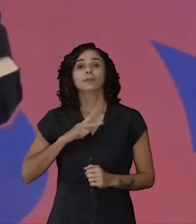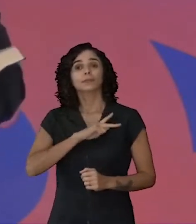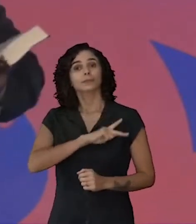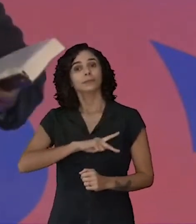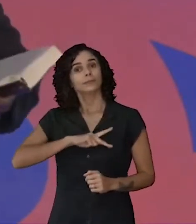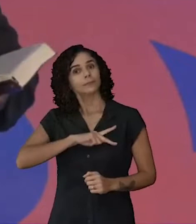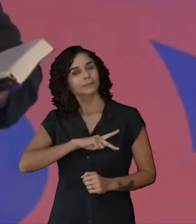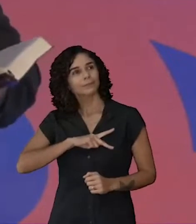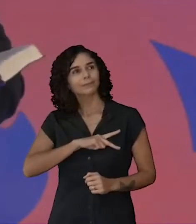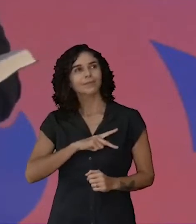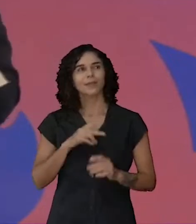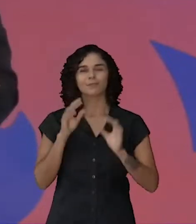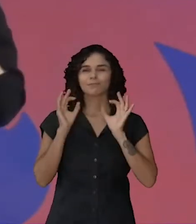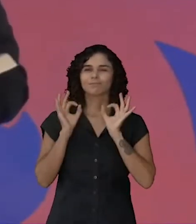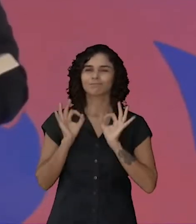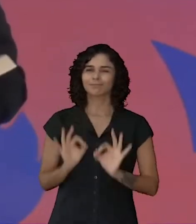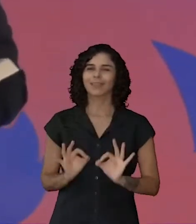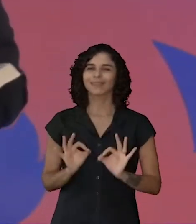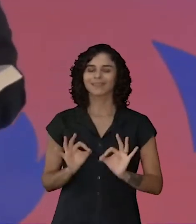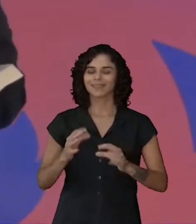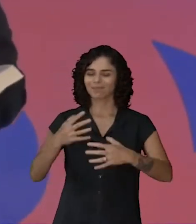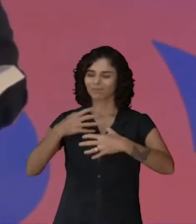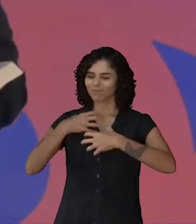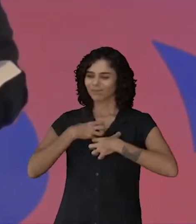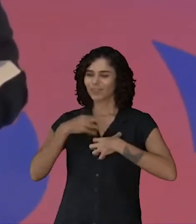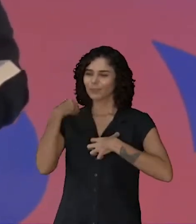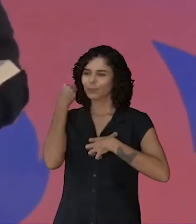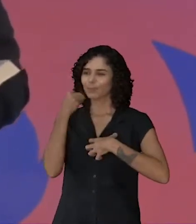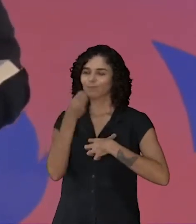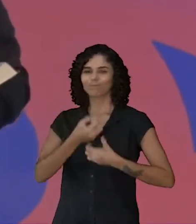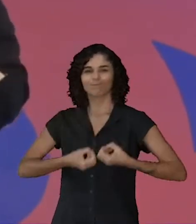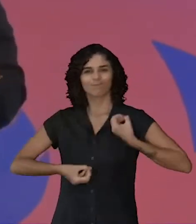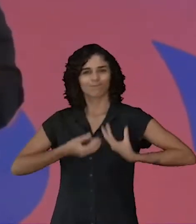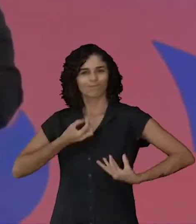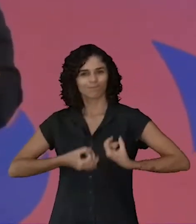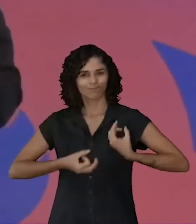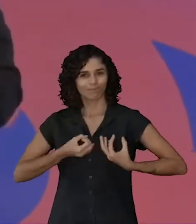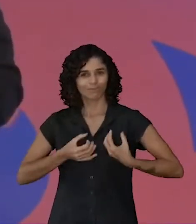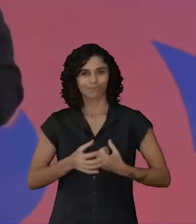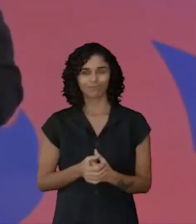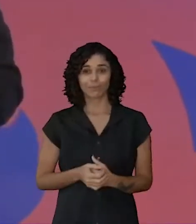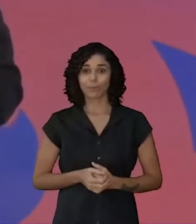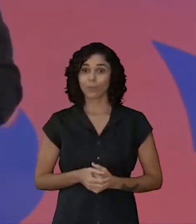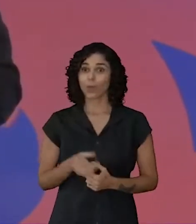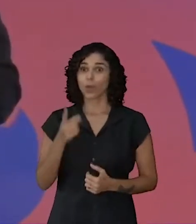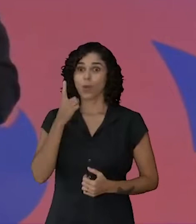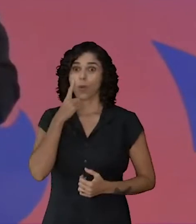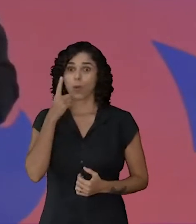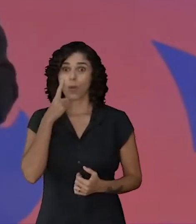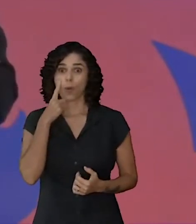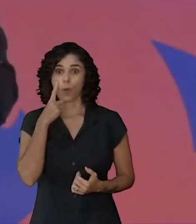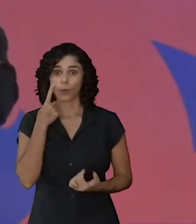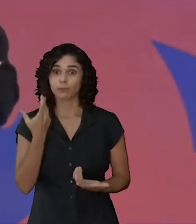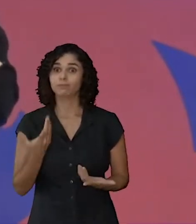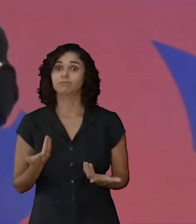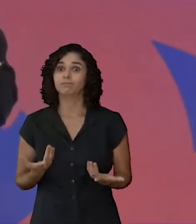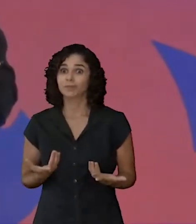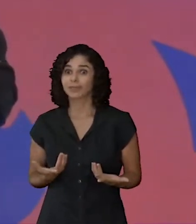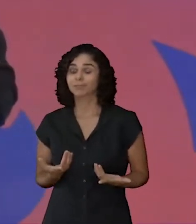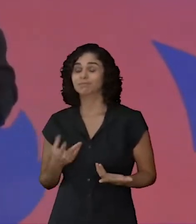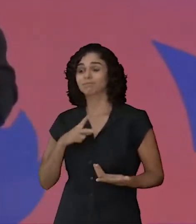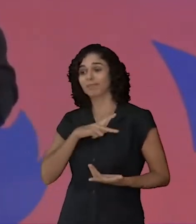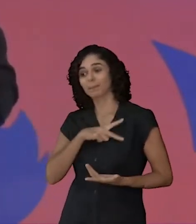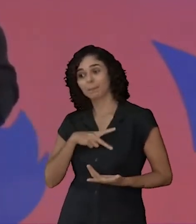ele com certeza viveu o avivamento. E olha que Paulo era um cidadãozinho encardido,